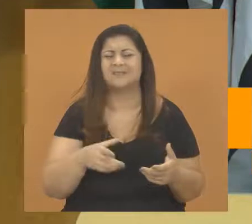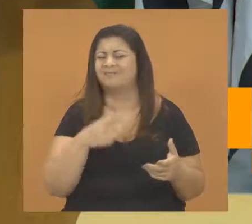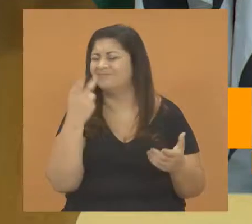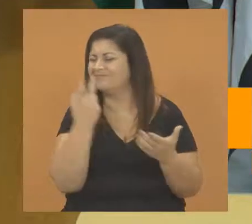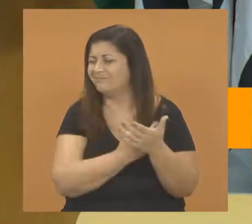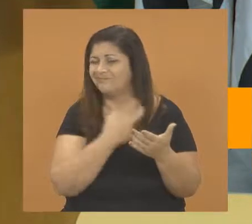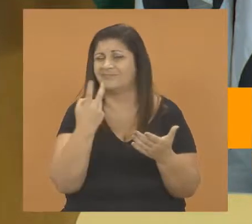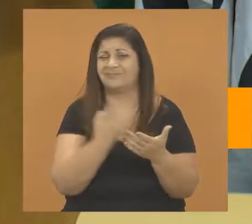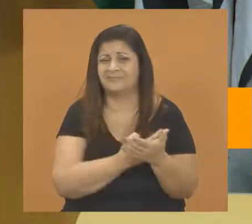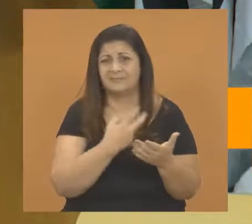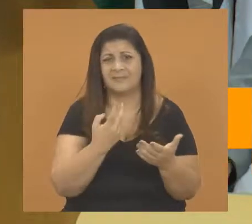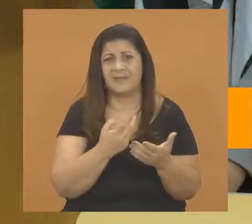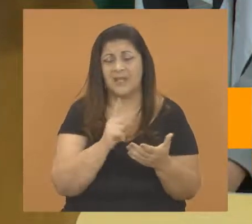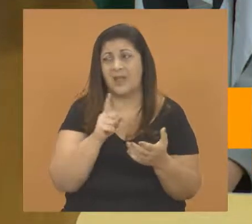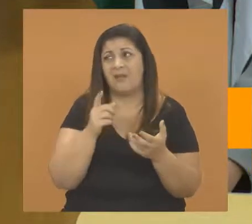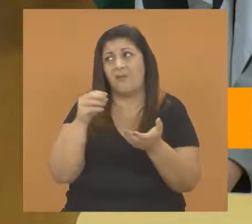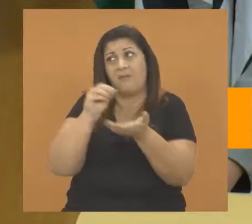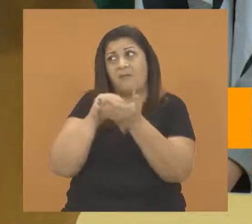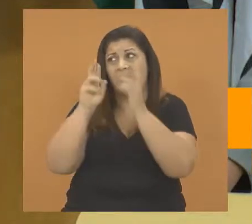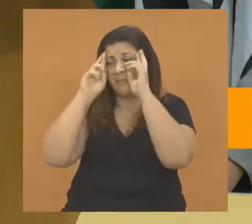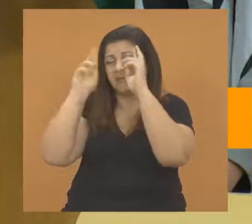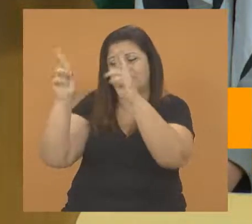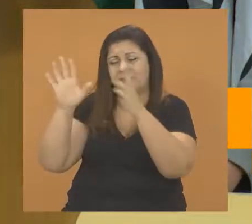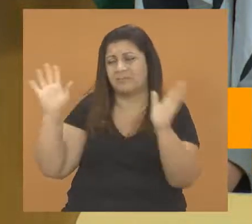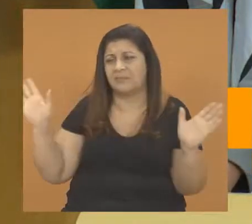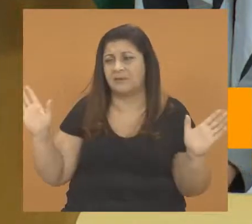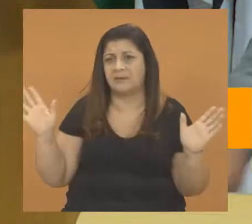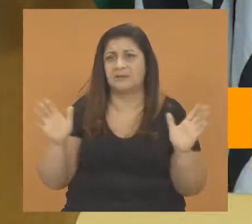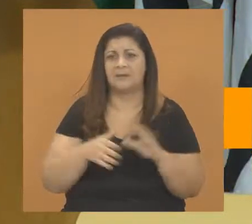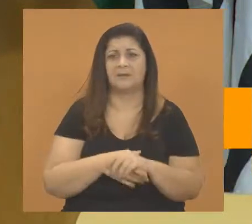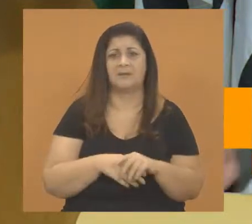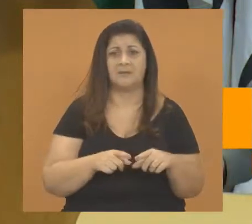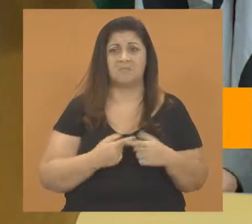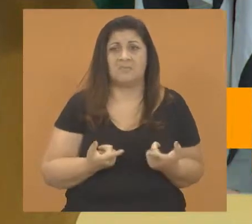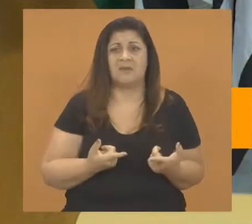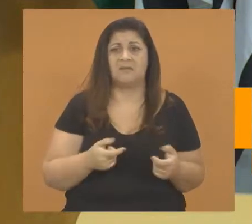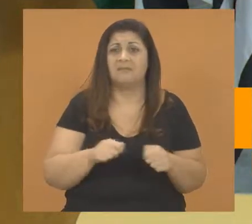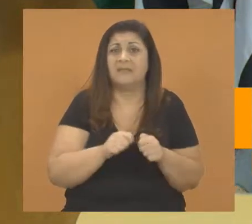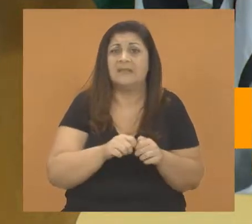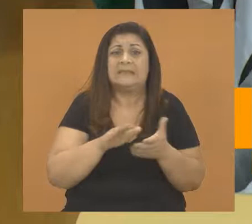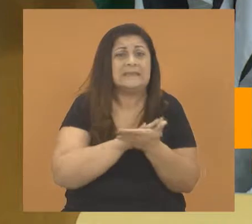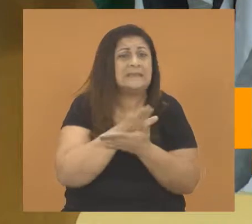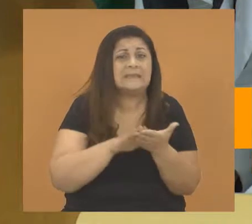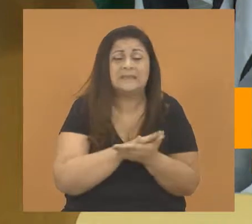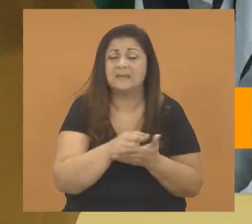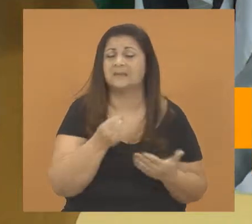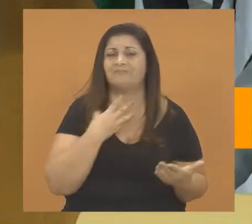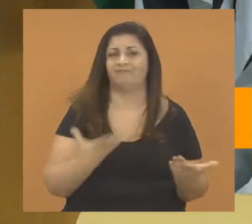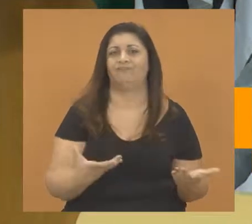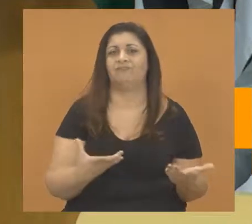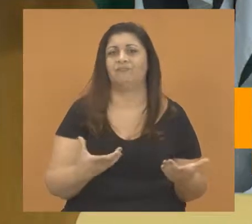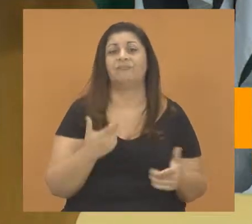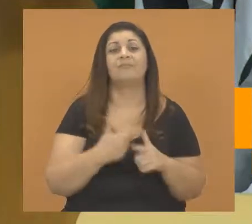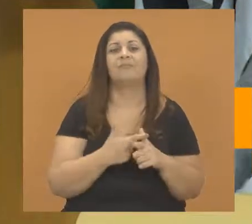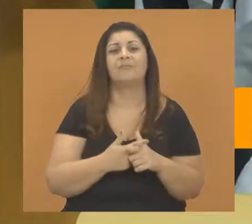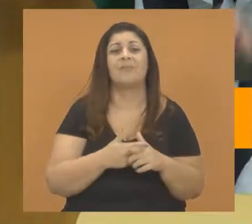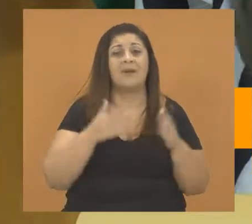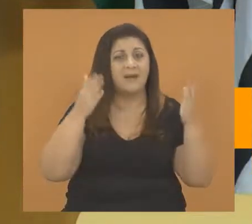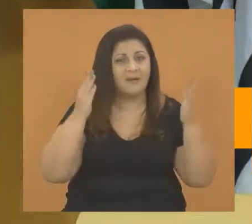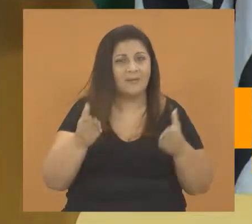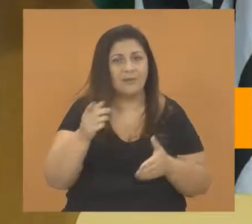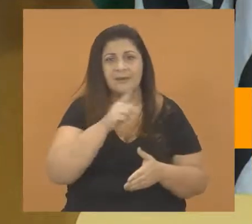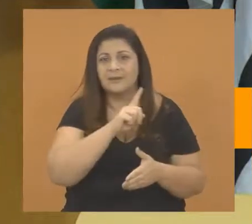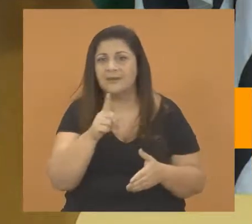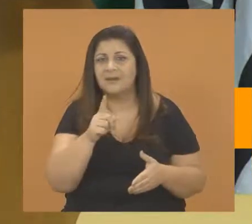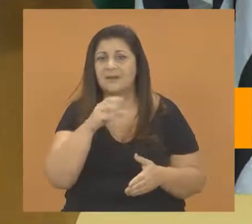né sem desrespeitar e o pessoal que trabalha lá mas até agora não produziu nada que a gente dizia não é o momento nós estamos passando